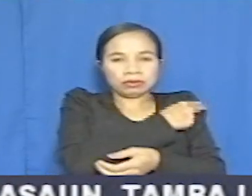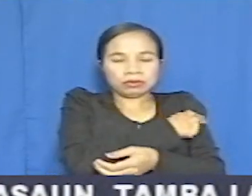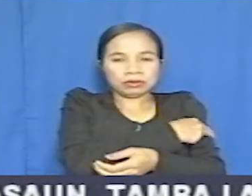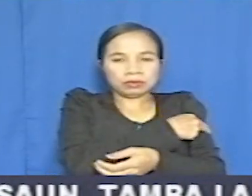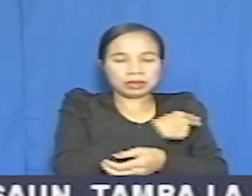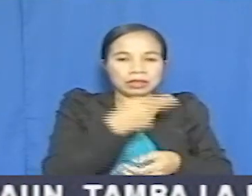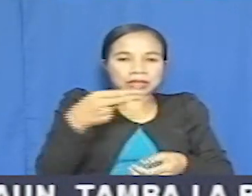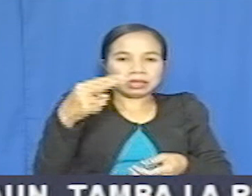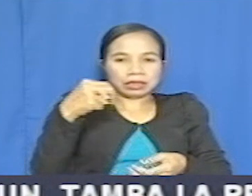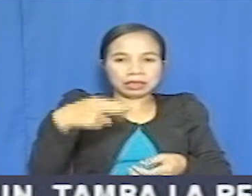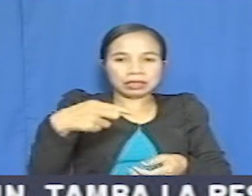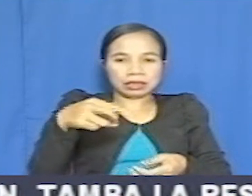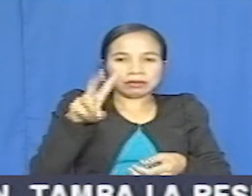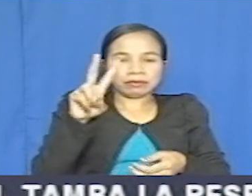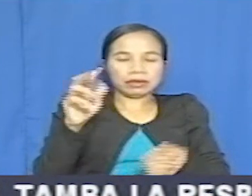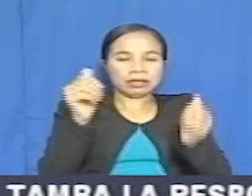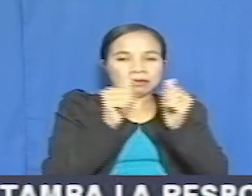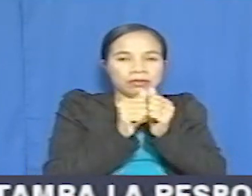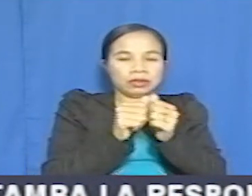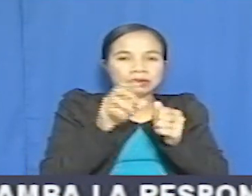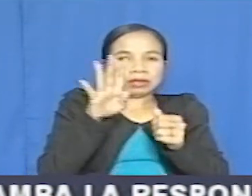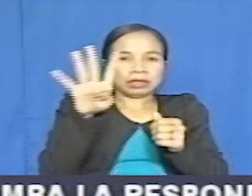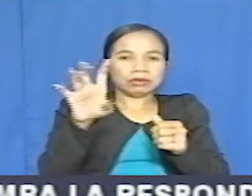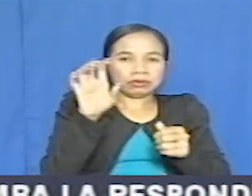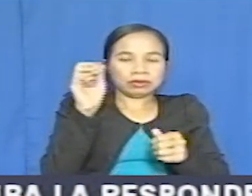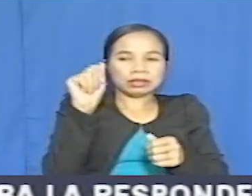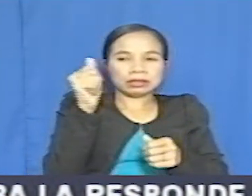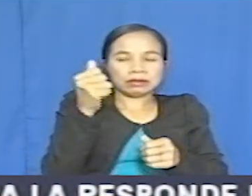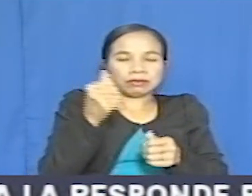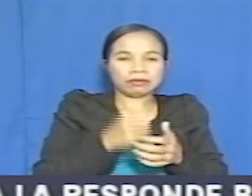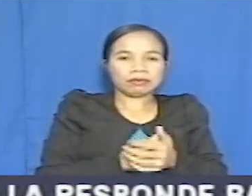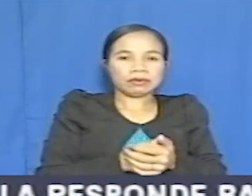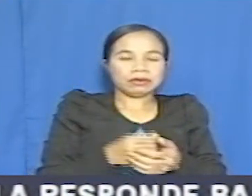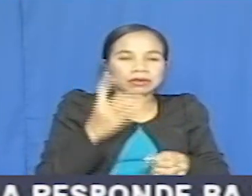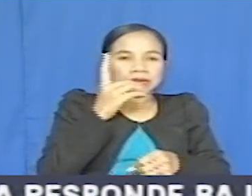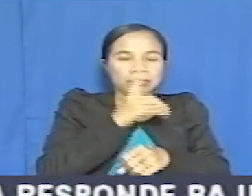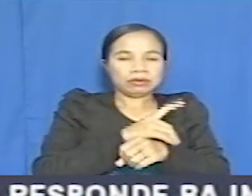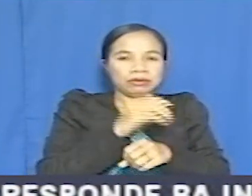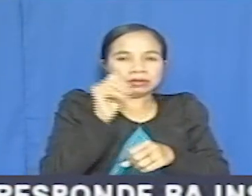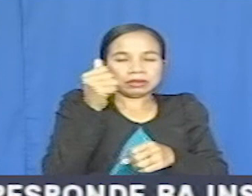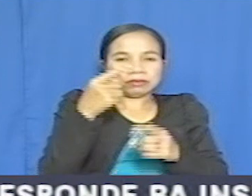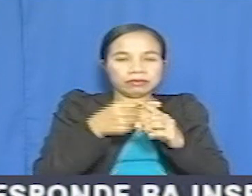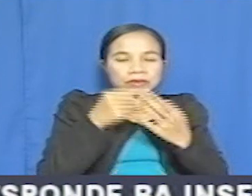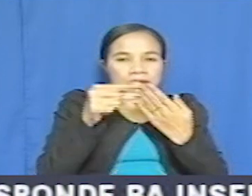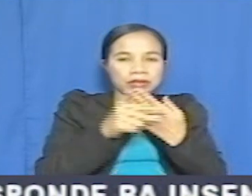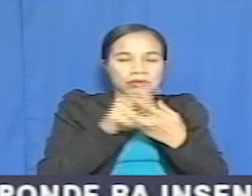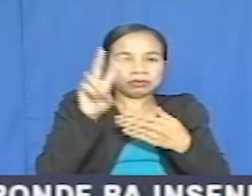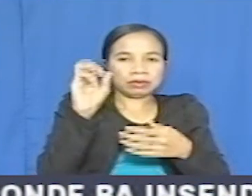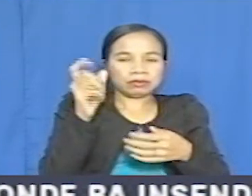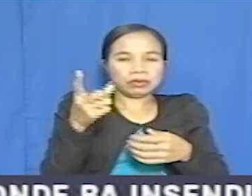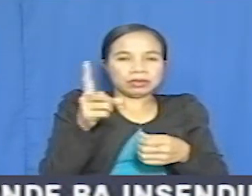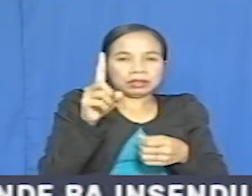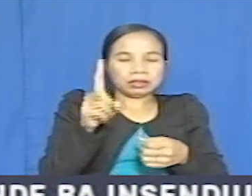Weikusiambeno, no Hospital Nacional Hamoduk atus hat sanulu. Iha loran sanulu fulan agosto rihun rua Ruanulu Resin